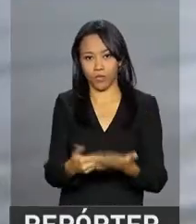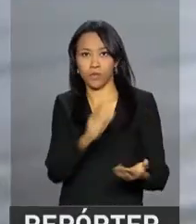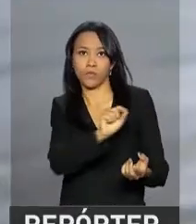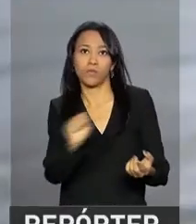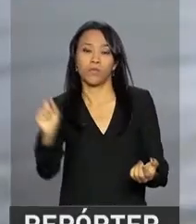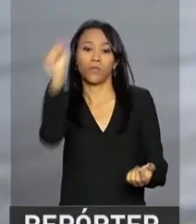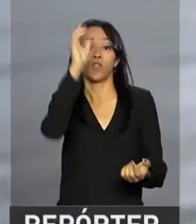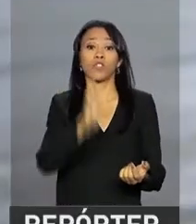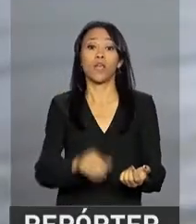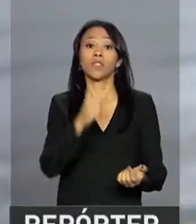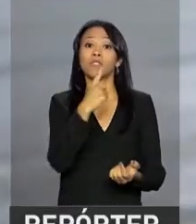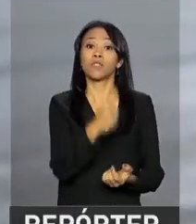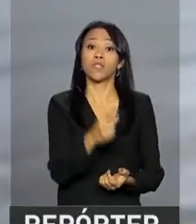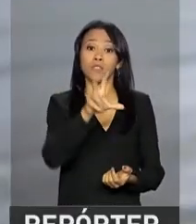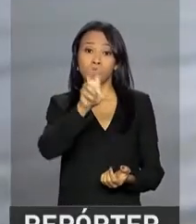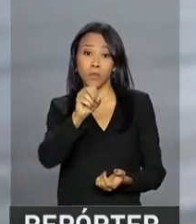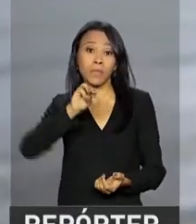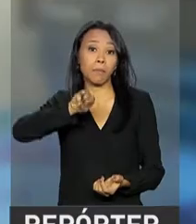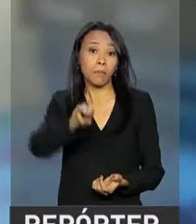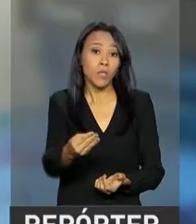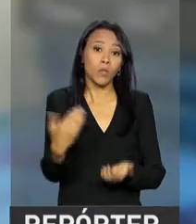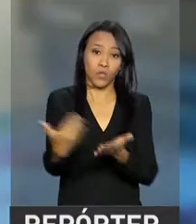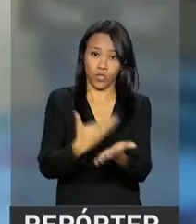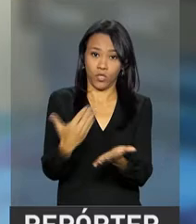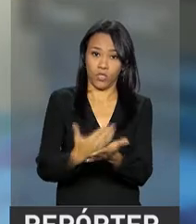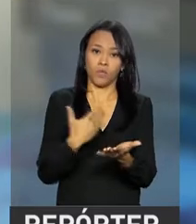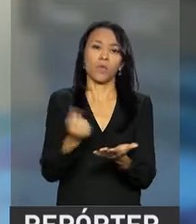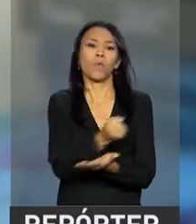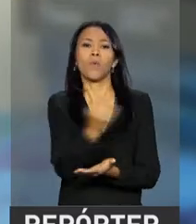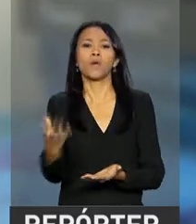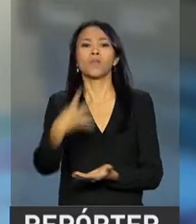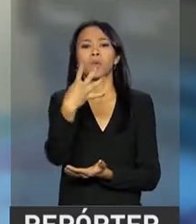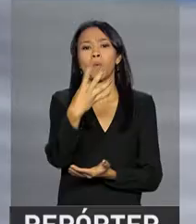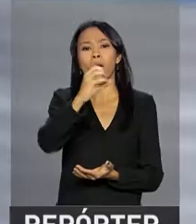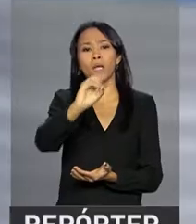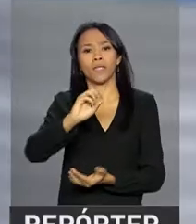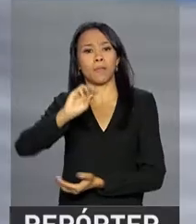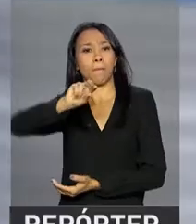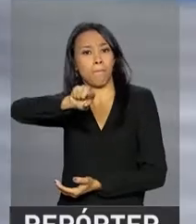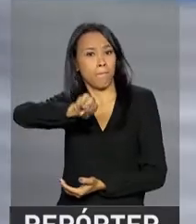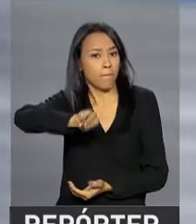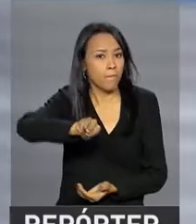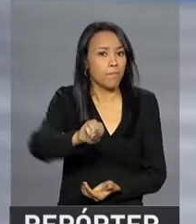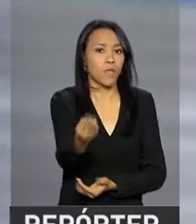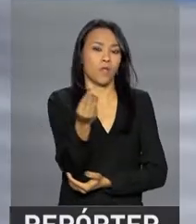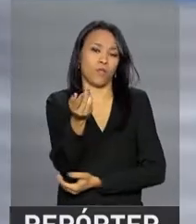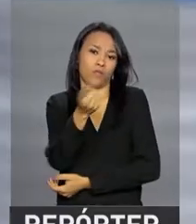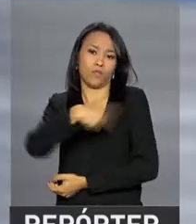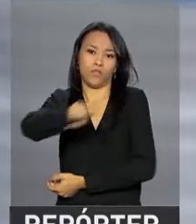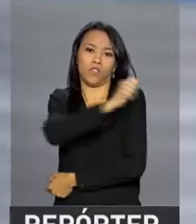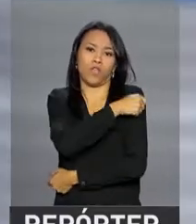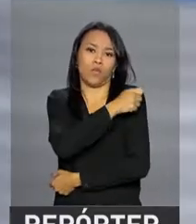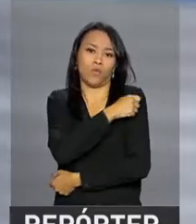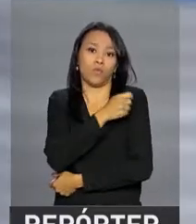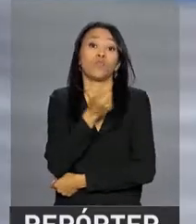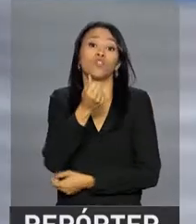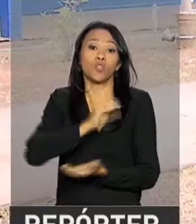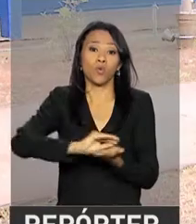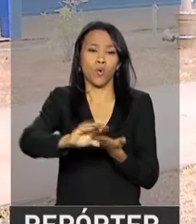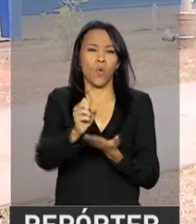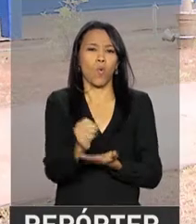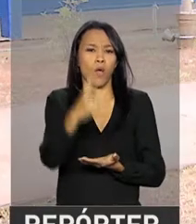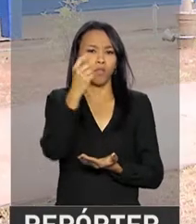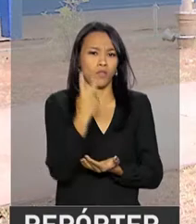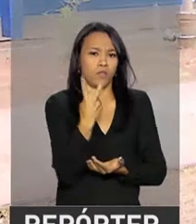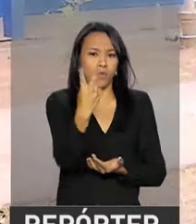foram distribuídos 150 milhões de livros para 40 milhões de estudantes. O investimento chegou a quase 2 bilhões de reais.